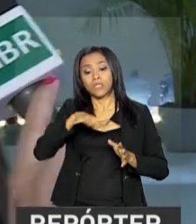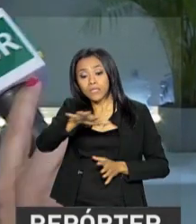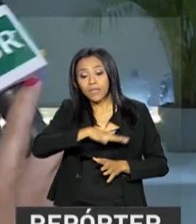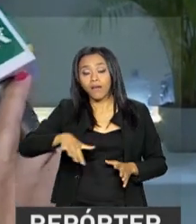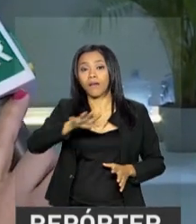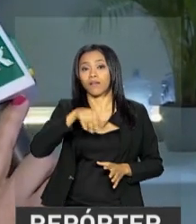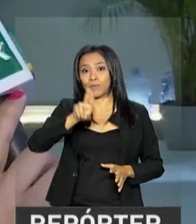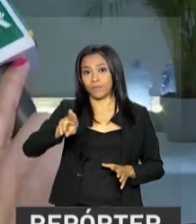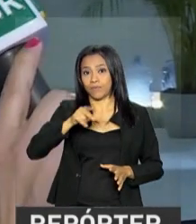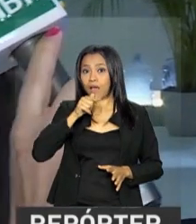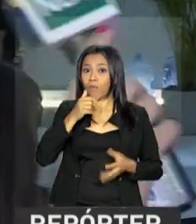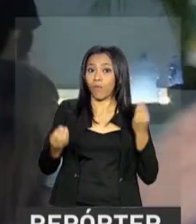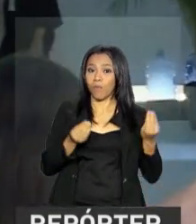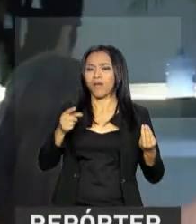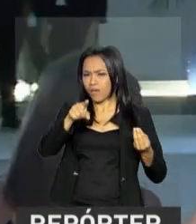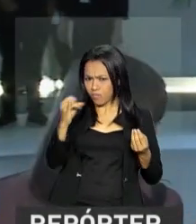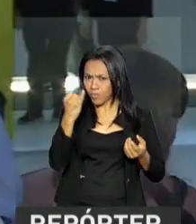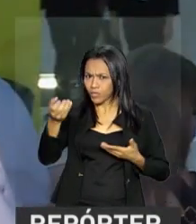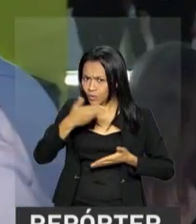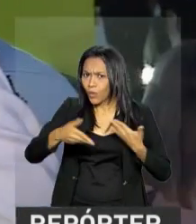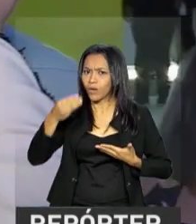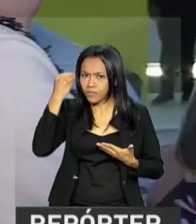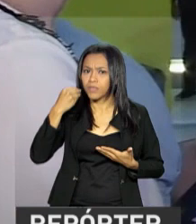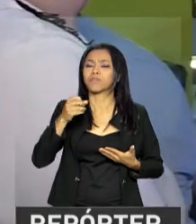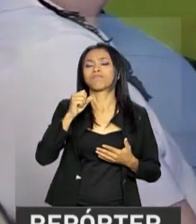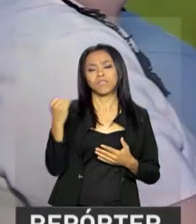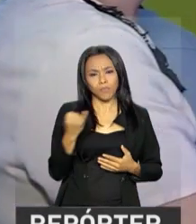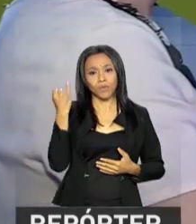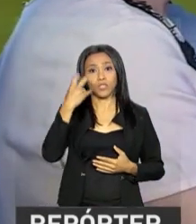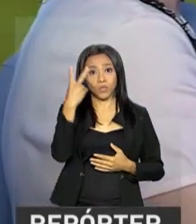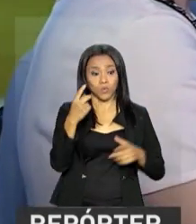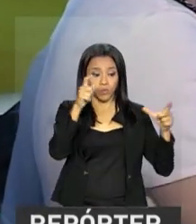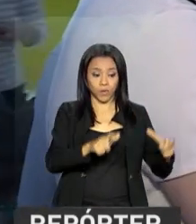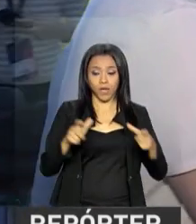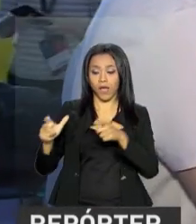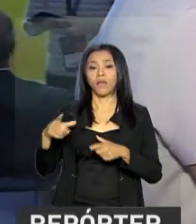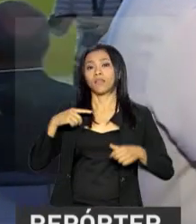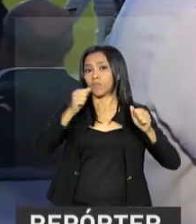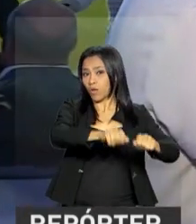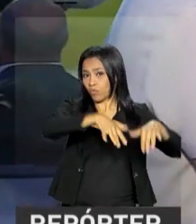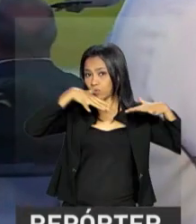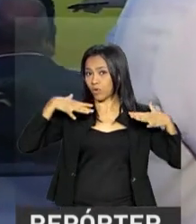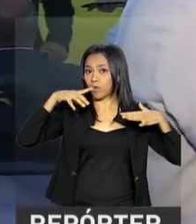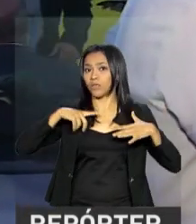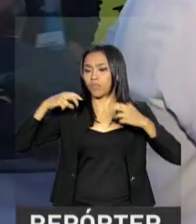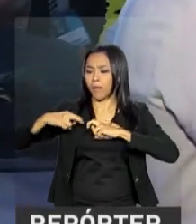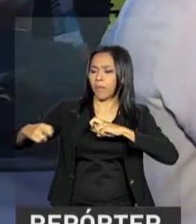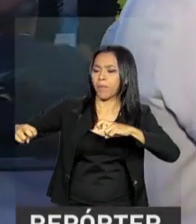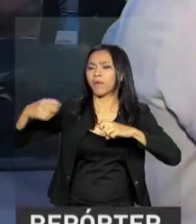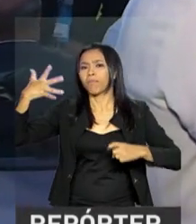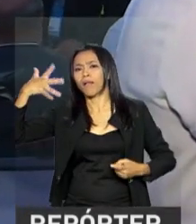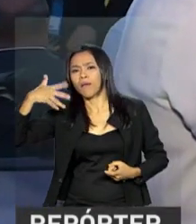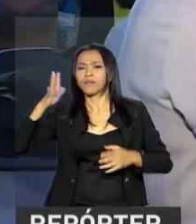Ou seja, uma importante troca de experiência, né? Muito importante, em dois espaços. Nós temos um auditório e uma praça, onde acontecem